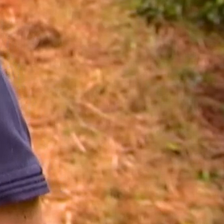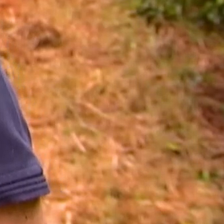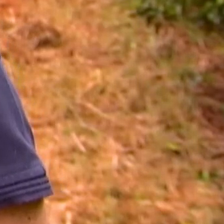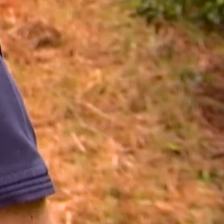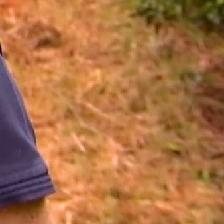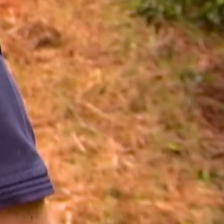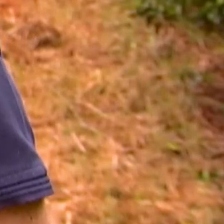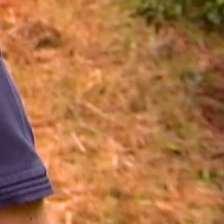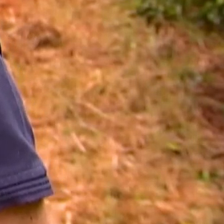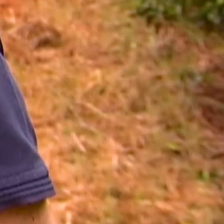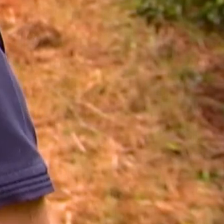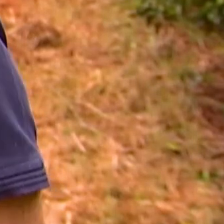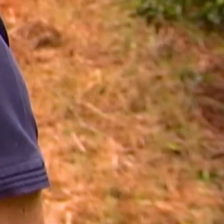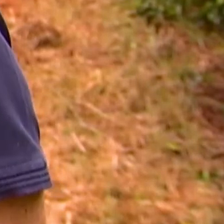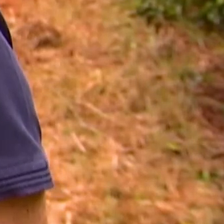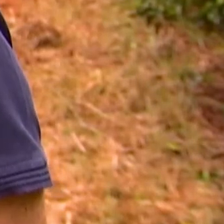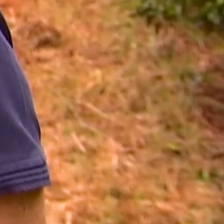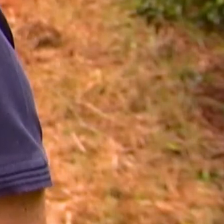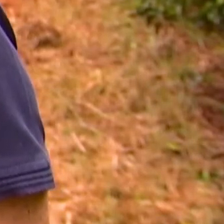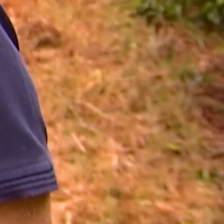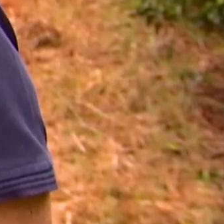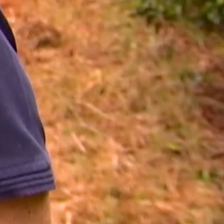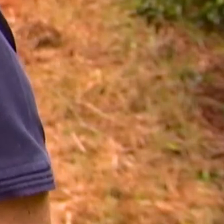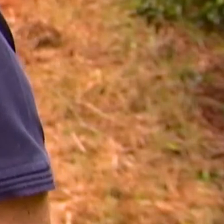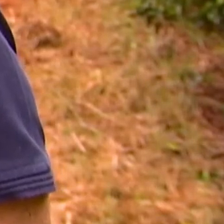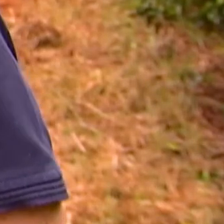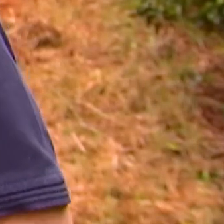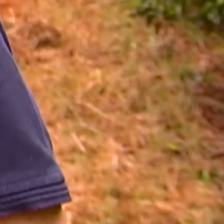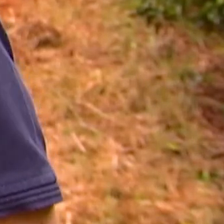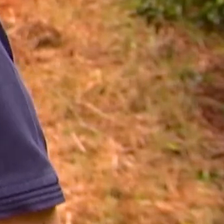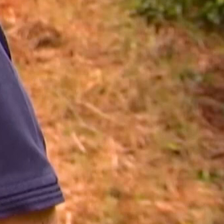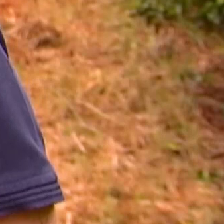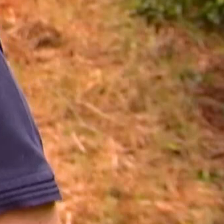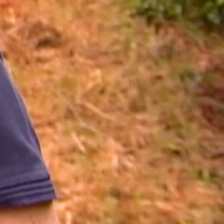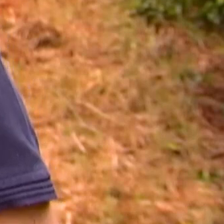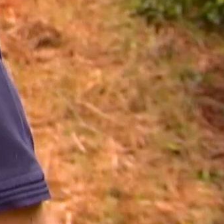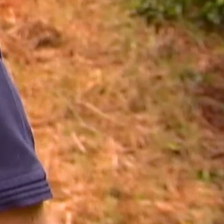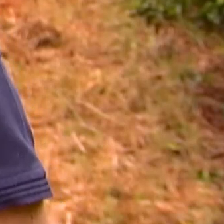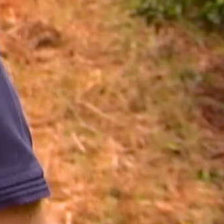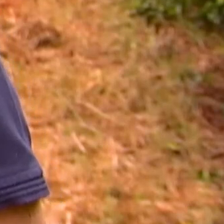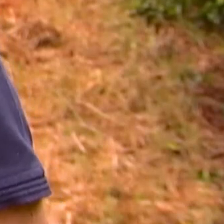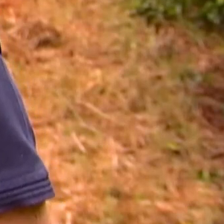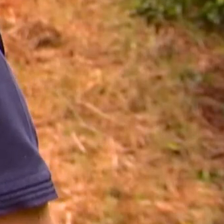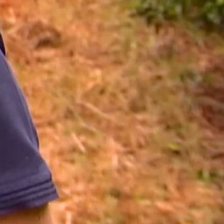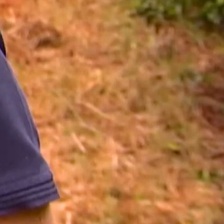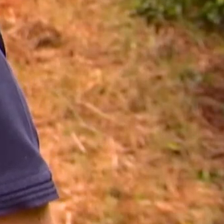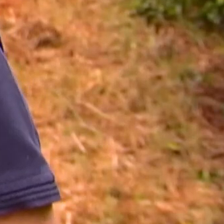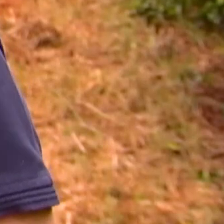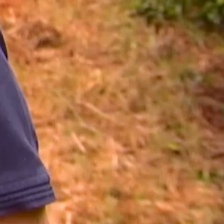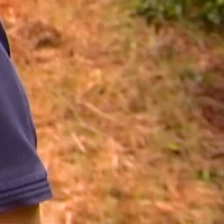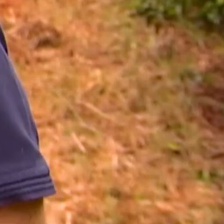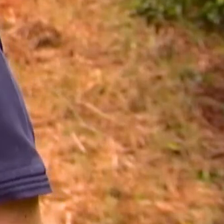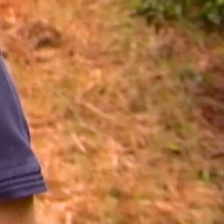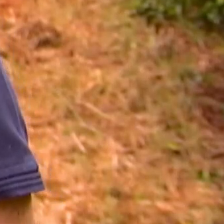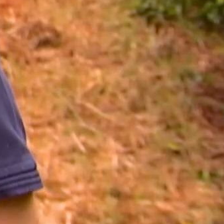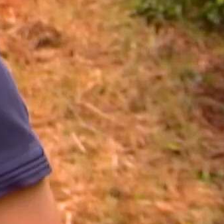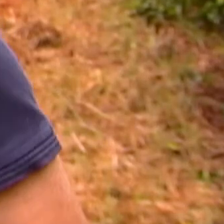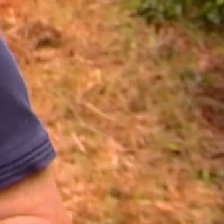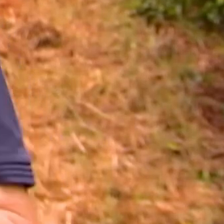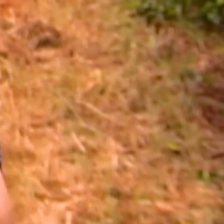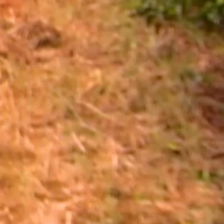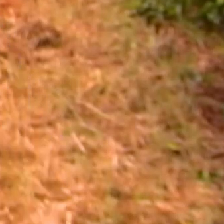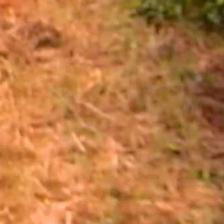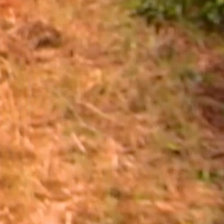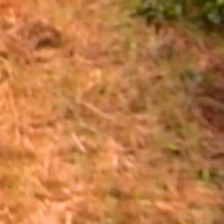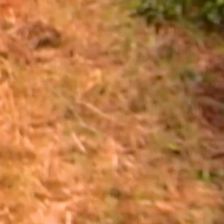E em relação ao malefício, é mais as pessoas que têm problema com café, está mais relacionada à cafeína, né?